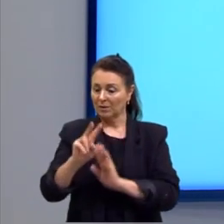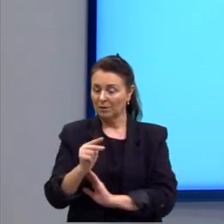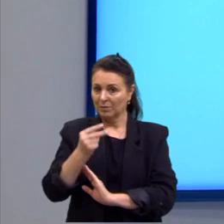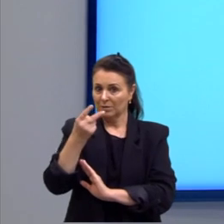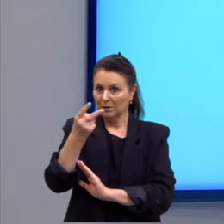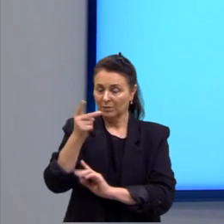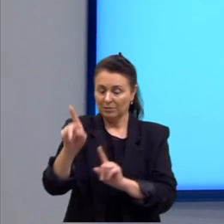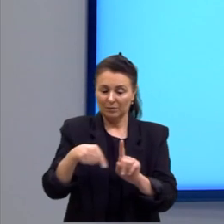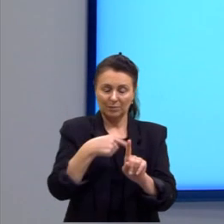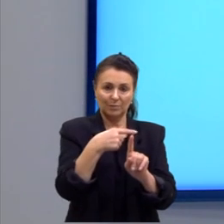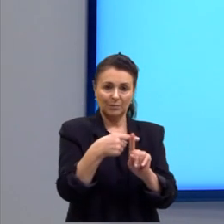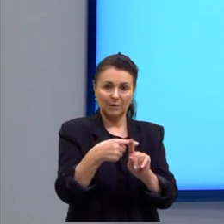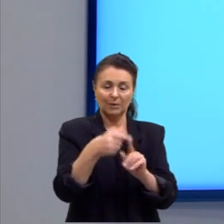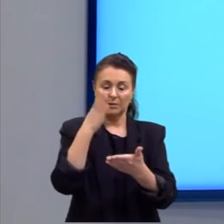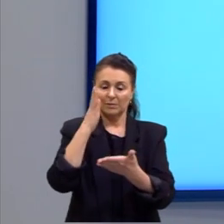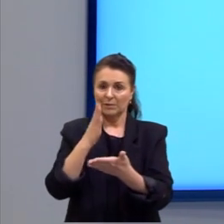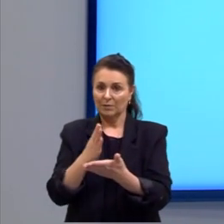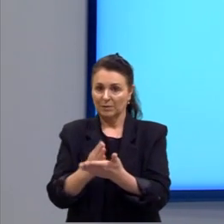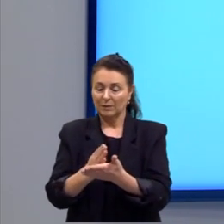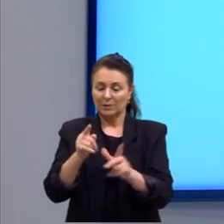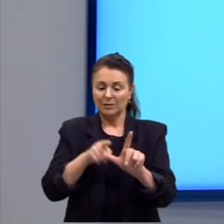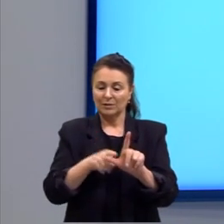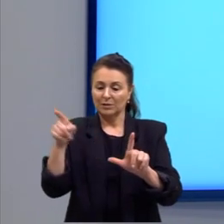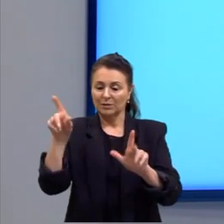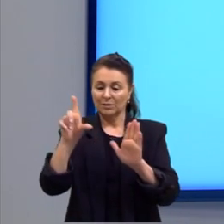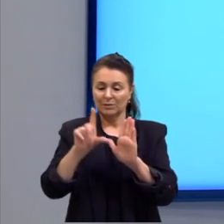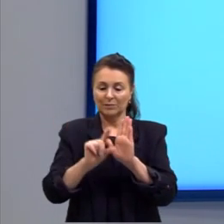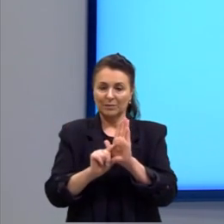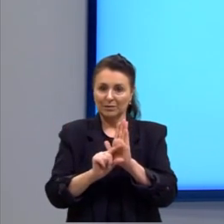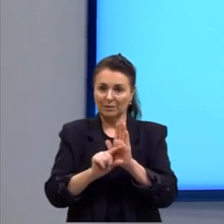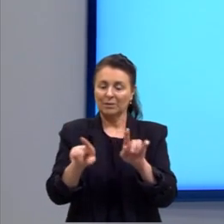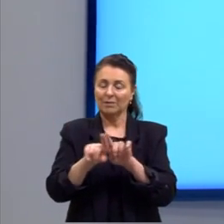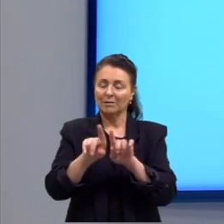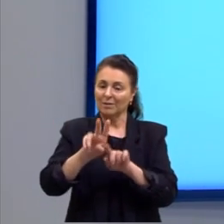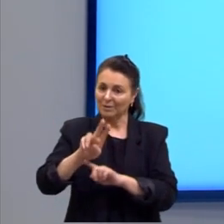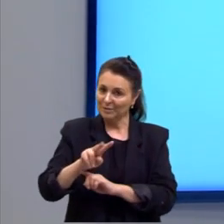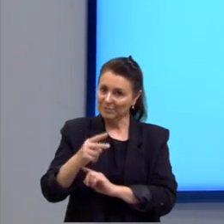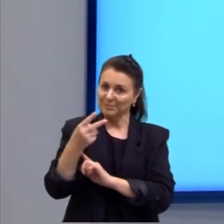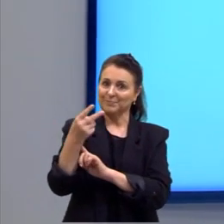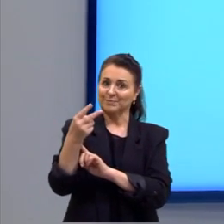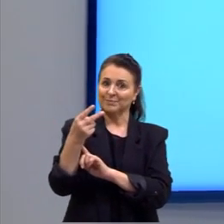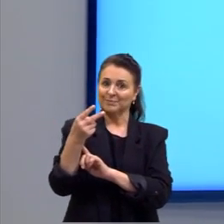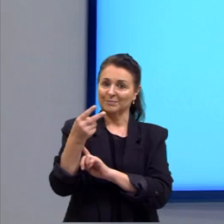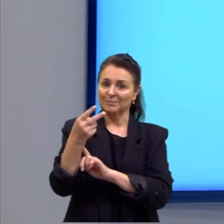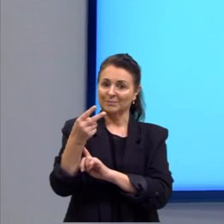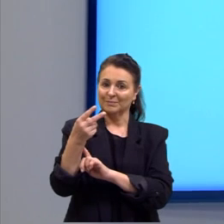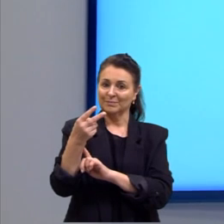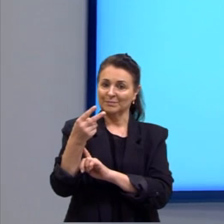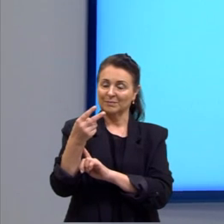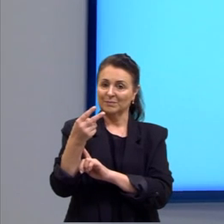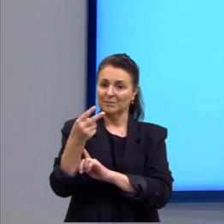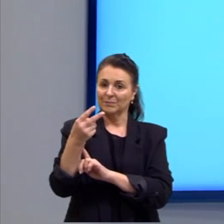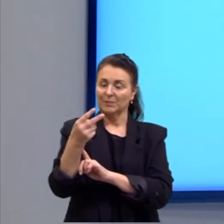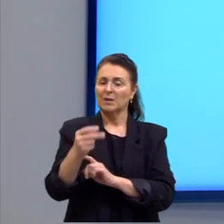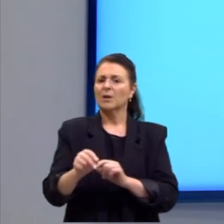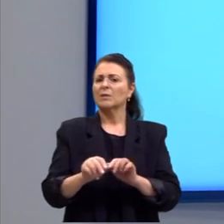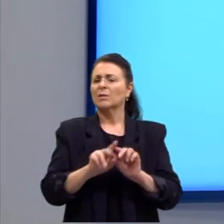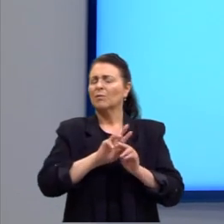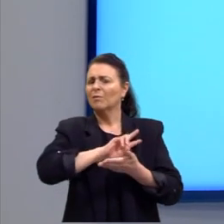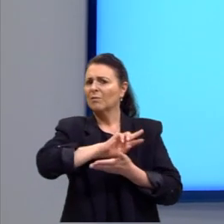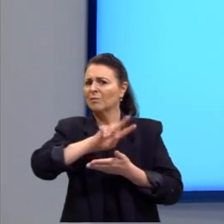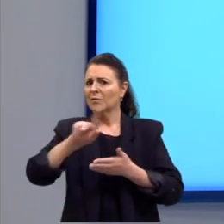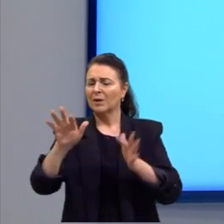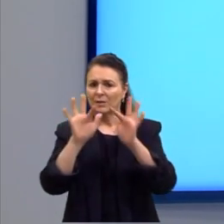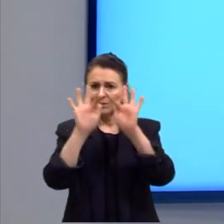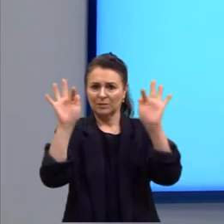quadrado mais metade da diagonal menor também ao quadrado são várias fórmulas na